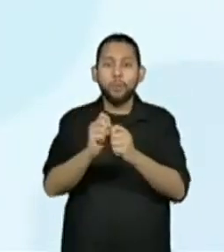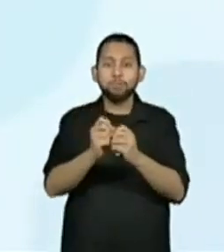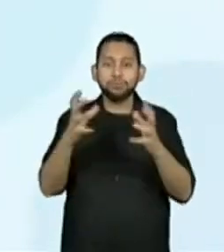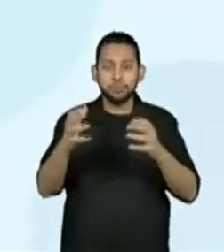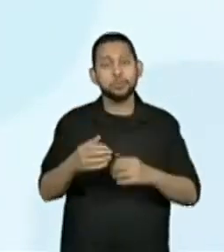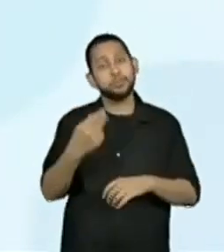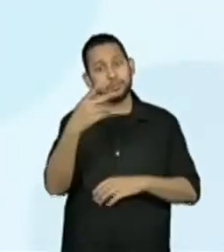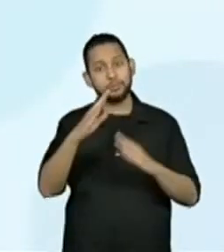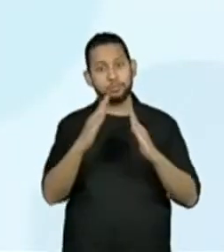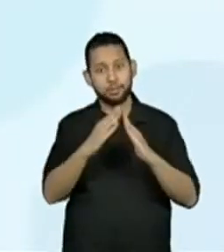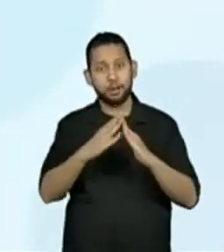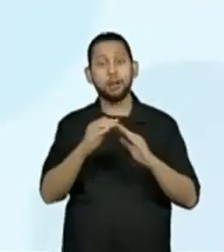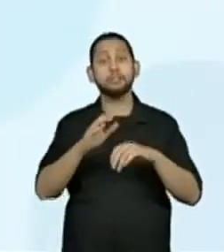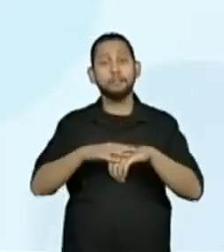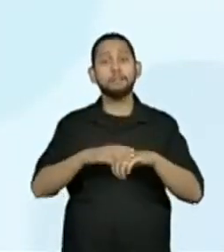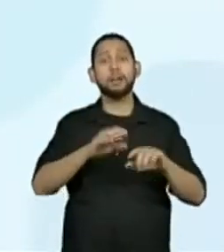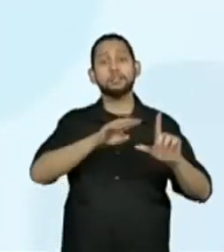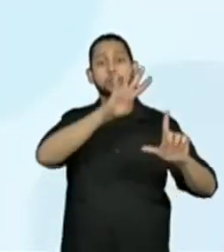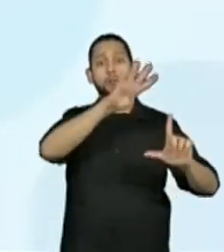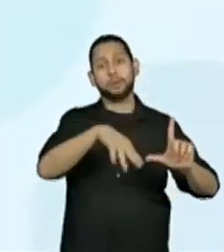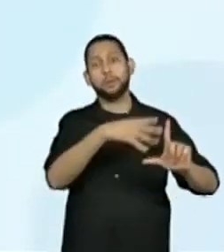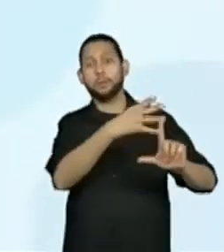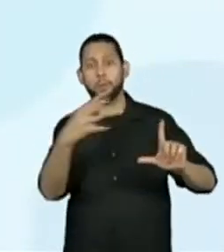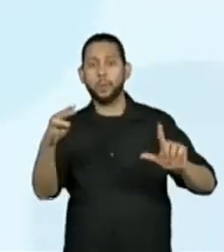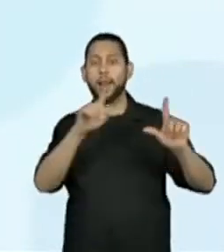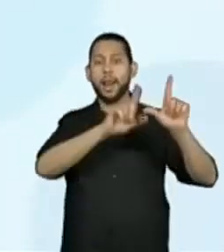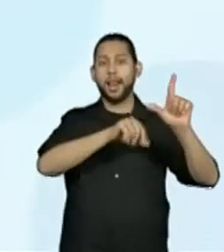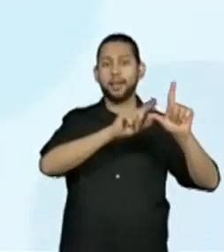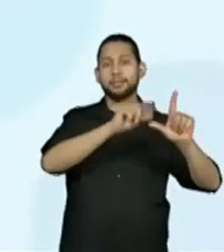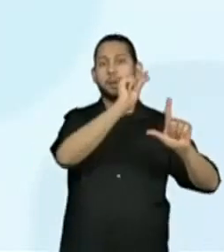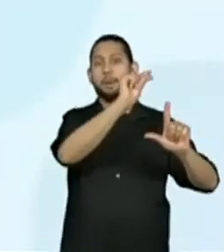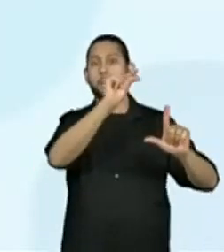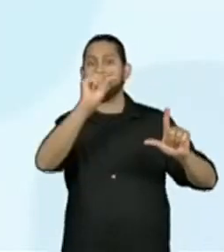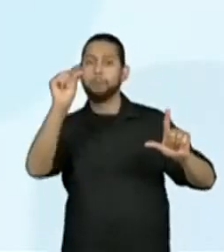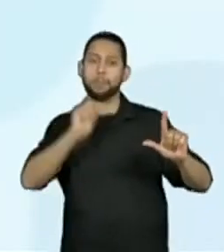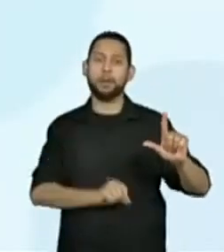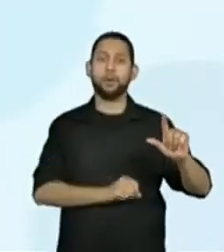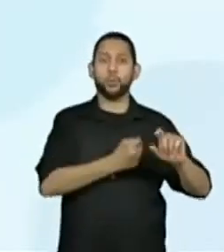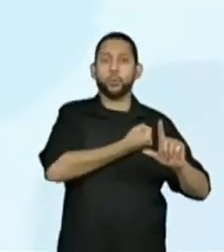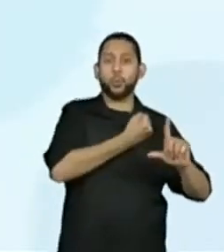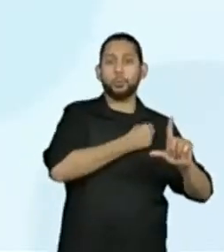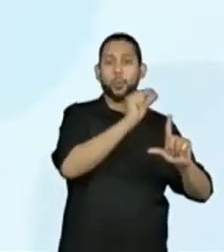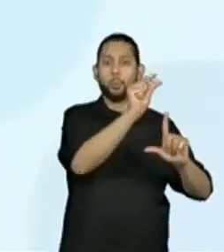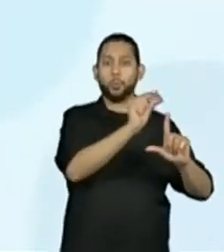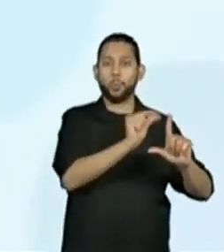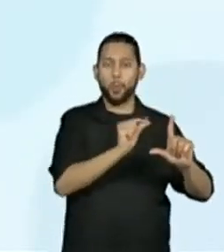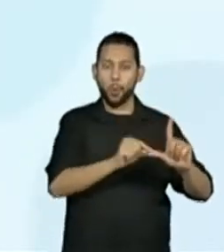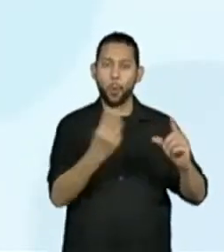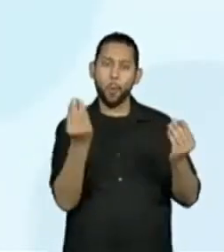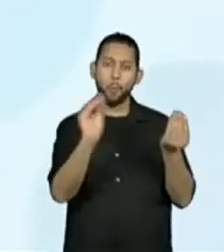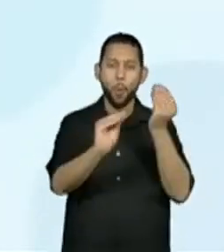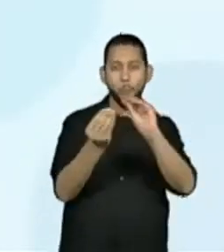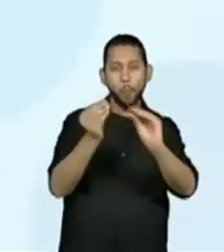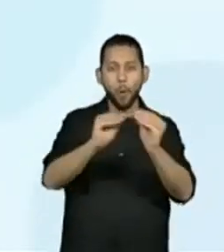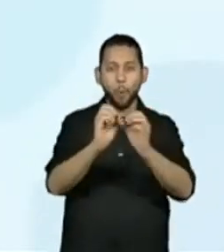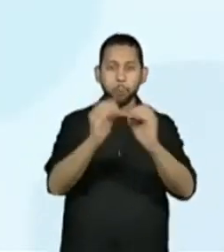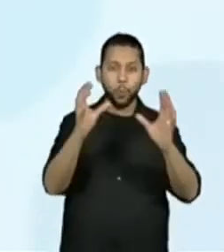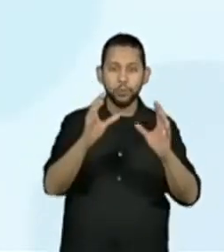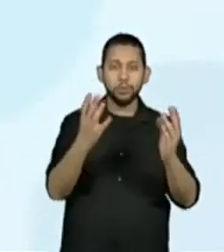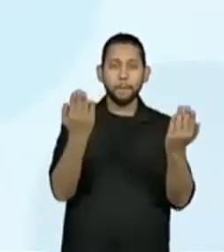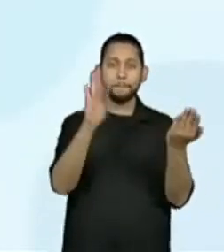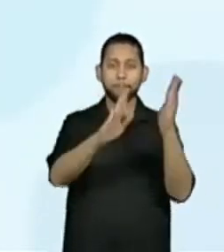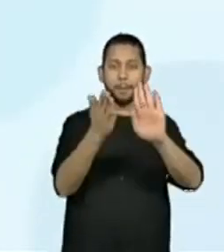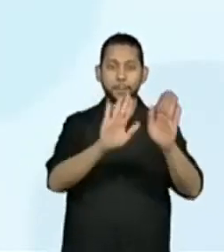plano cartesiano em casa, as coordenadas, coloque lá as bombas e divirta-se. E